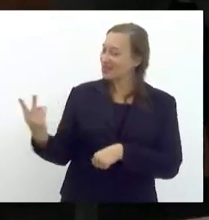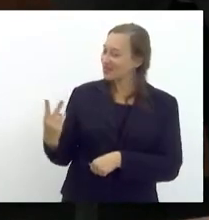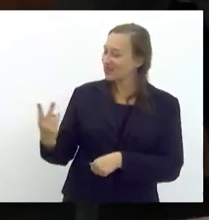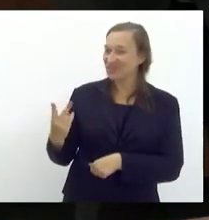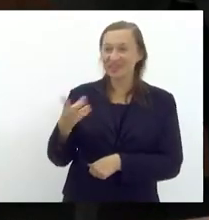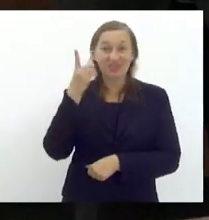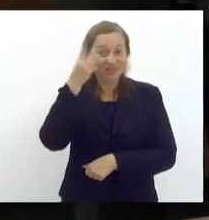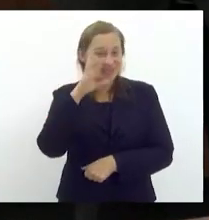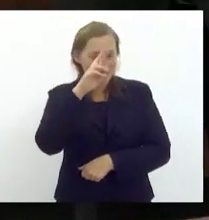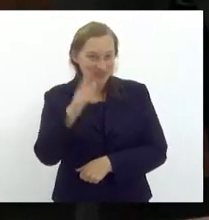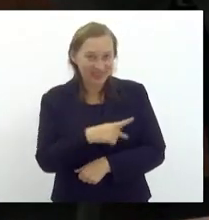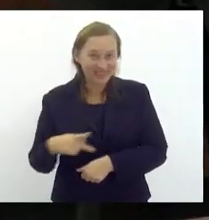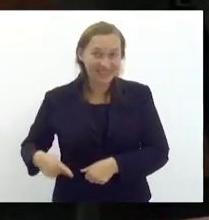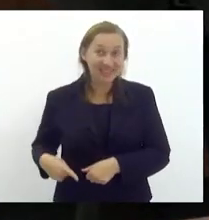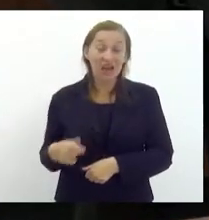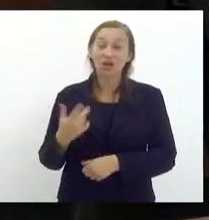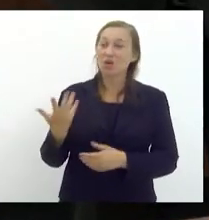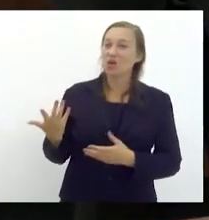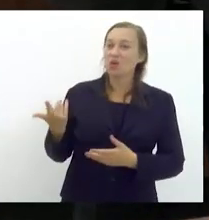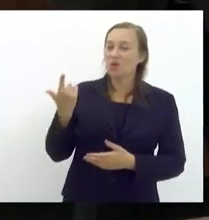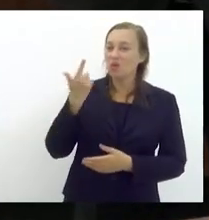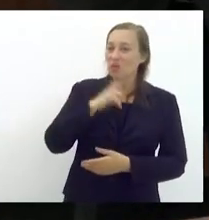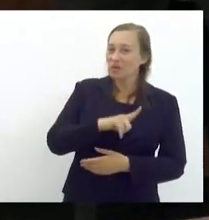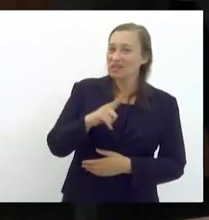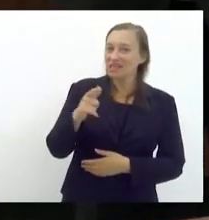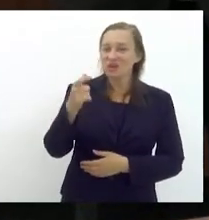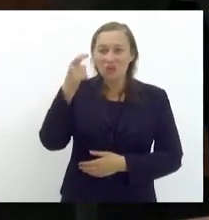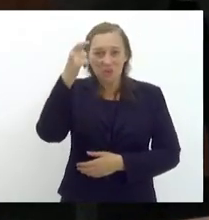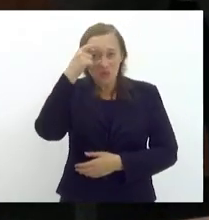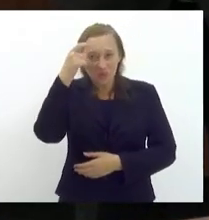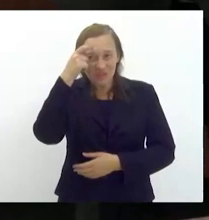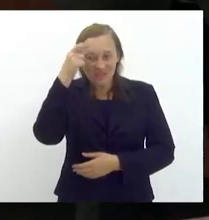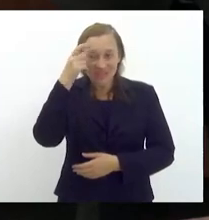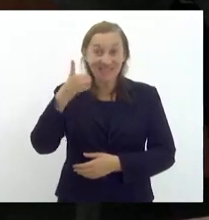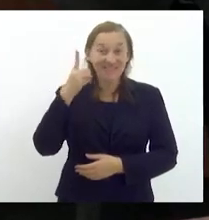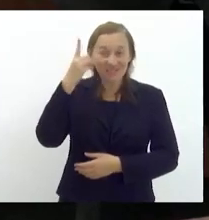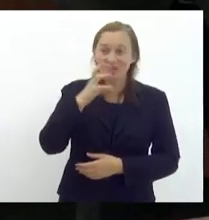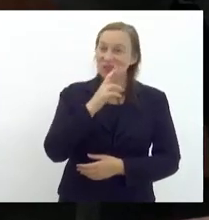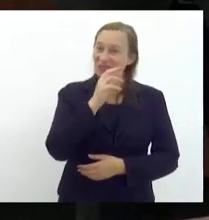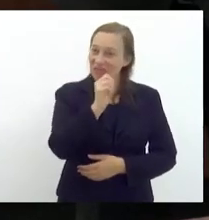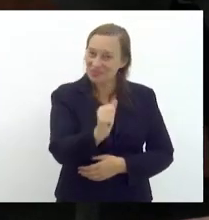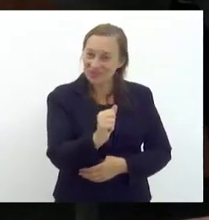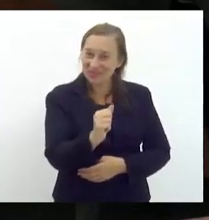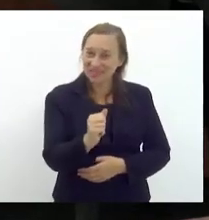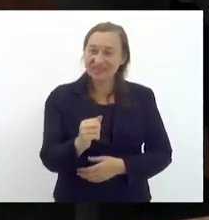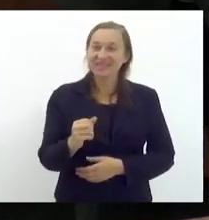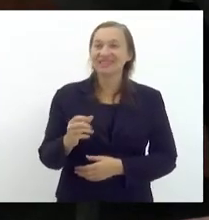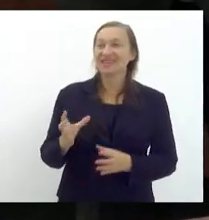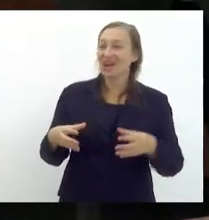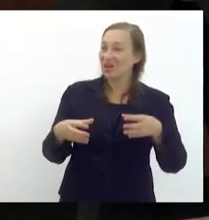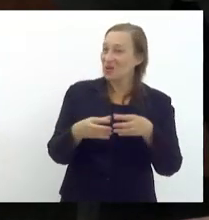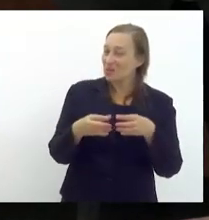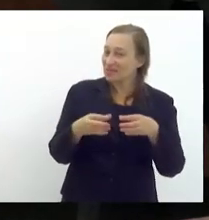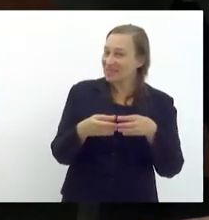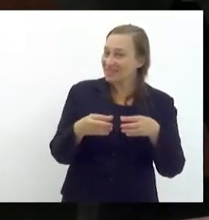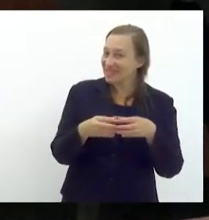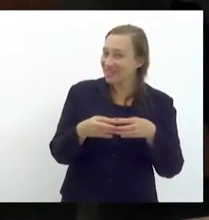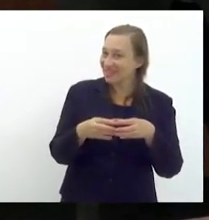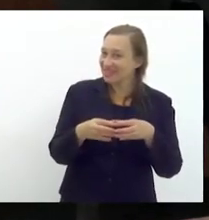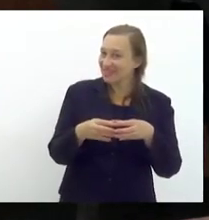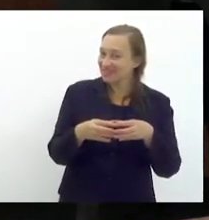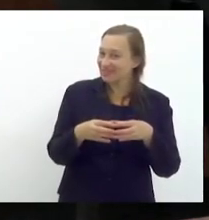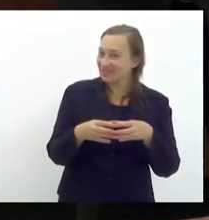deputados Presidente a gente conseguiu chegar no consenso e que o deputado Rodrigo Amorim e a comissão é